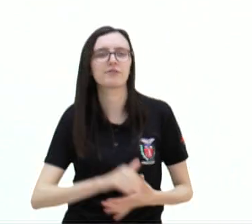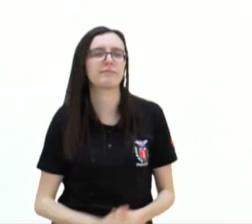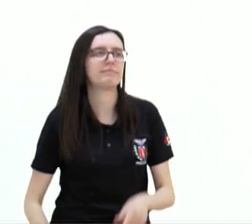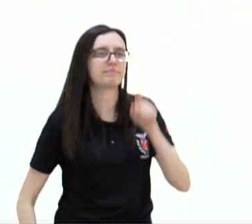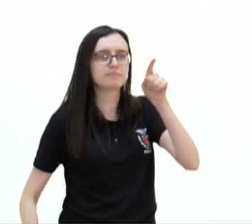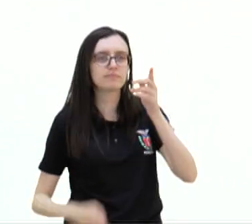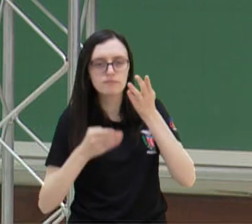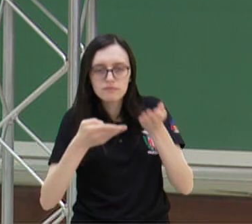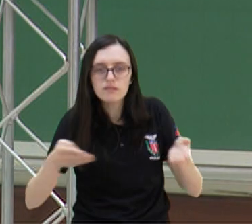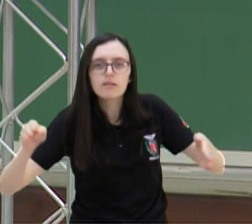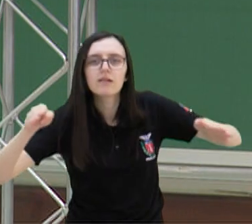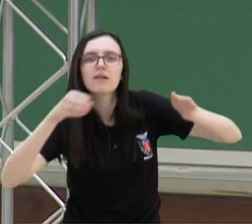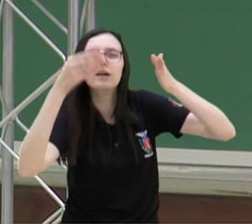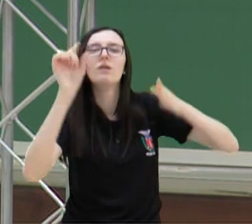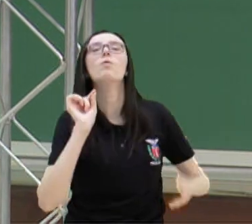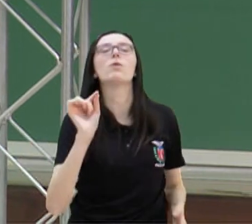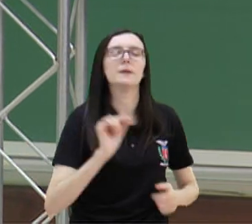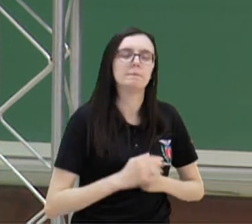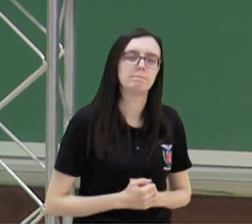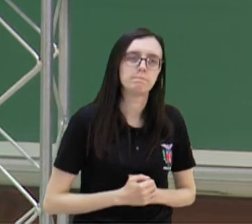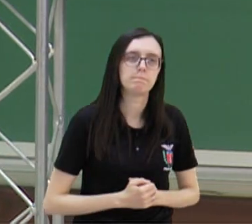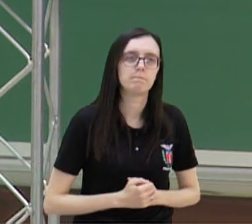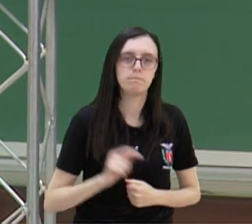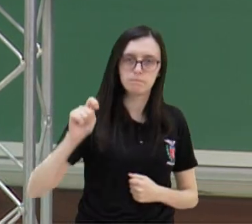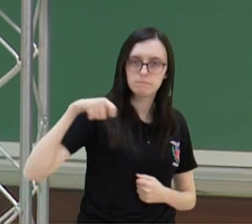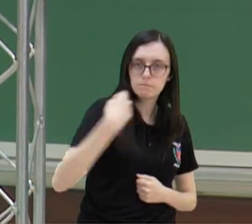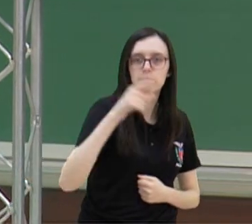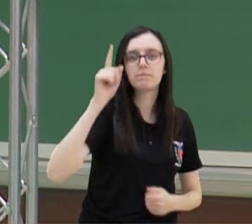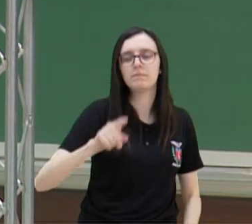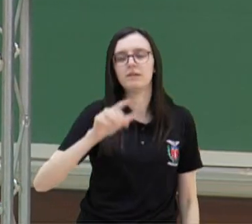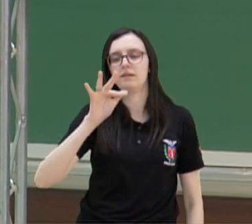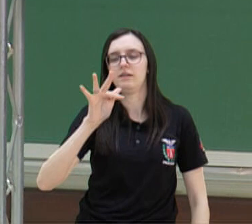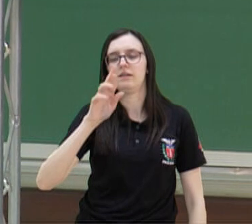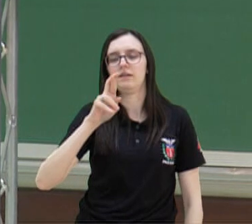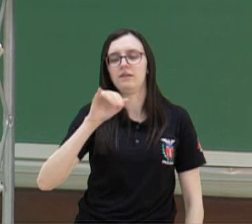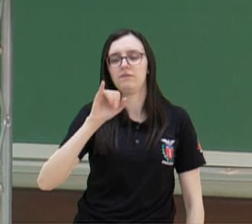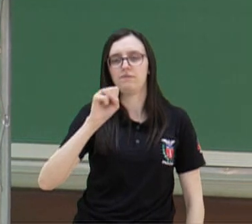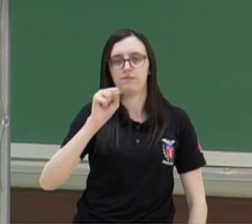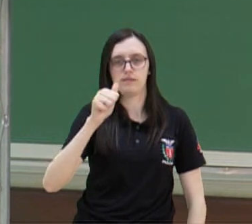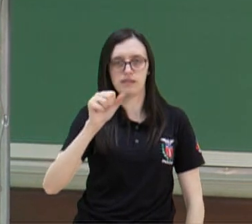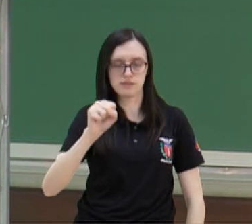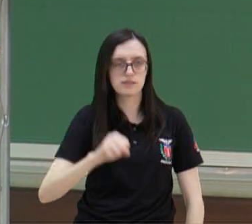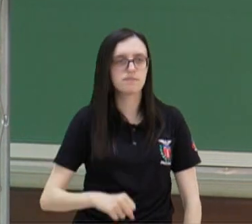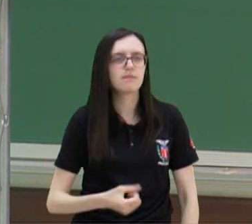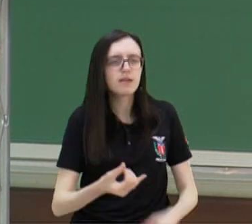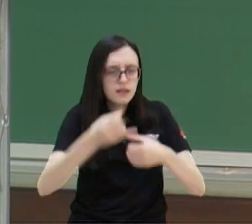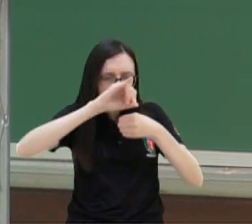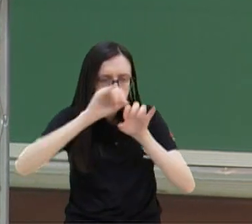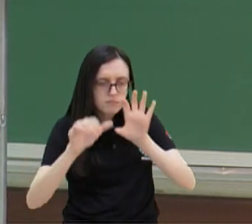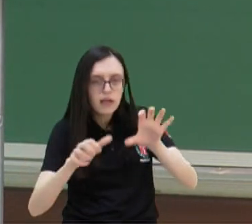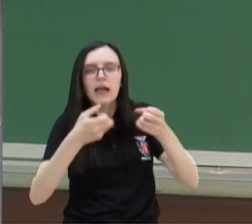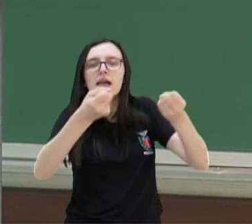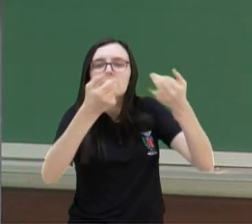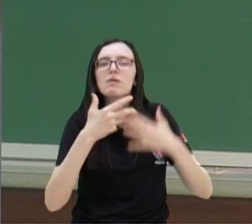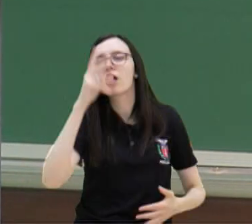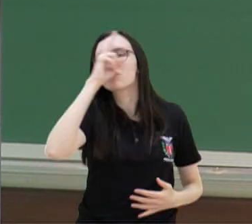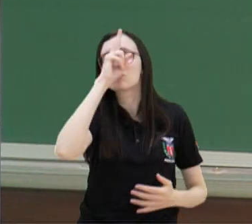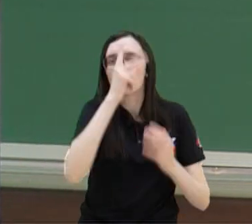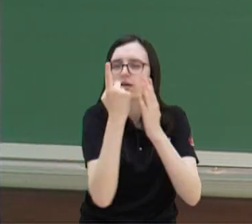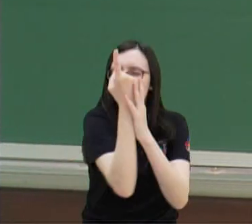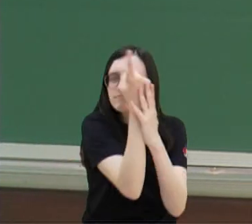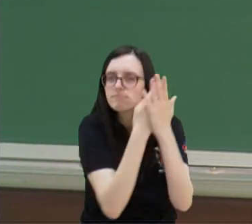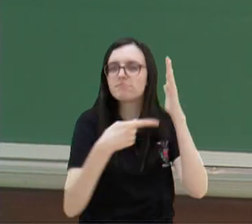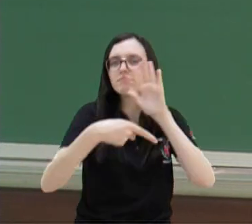este ornamento aqui, nós damos o nome de frisas. E aqui no centro nós temos uma narrativa pictórica,